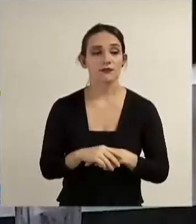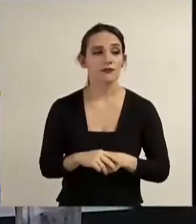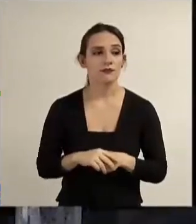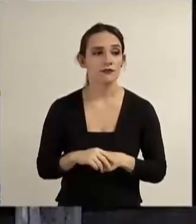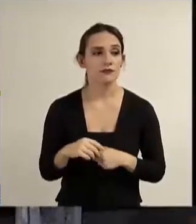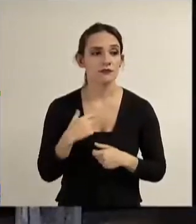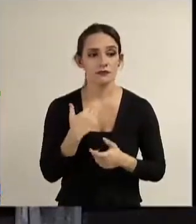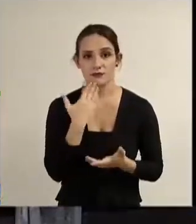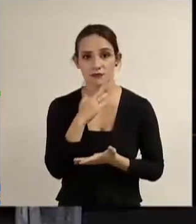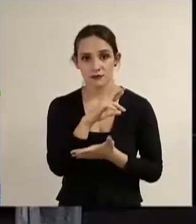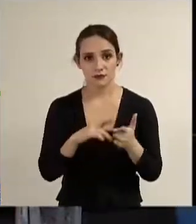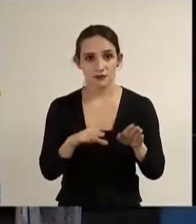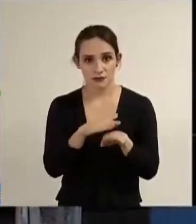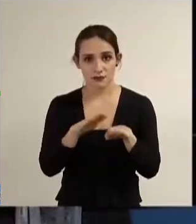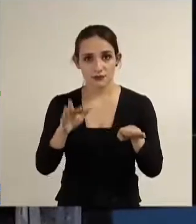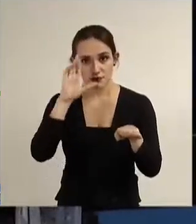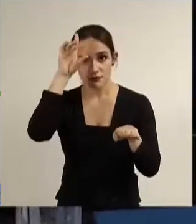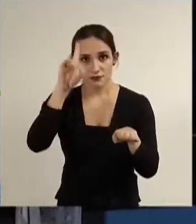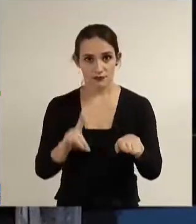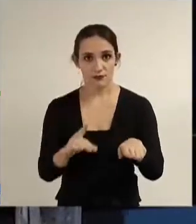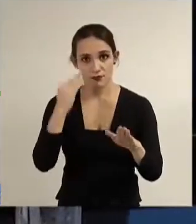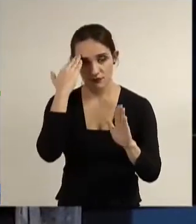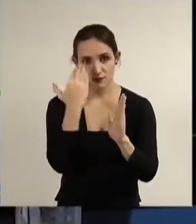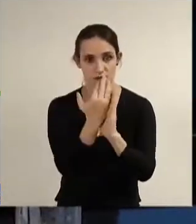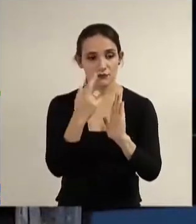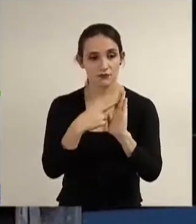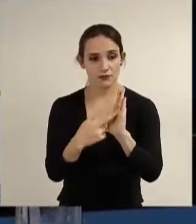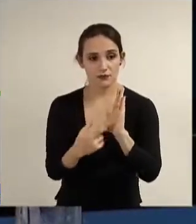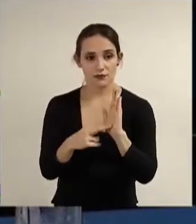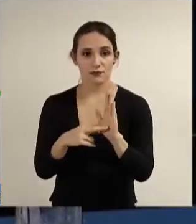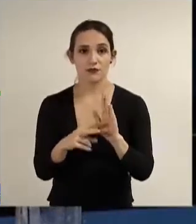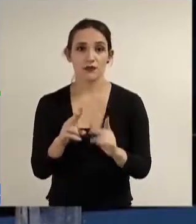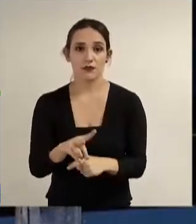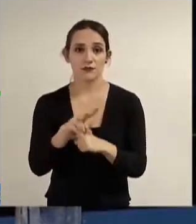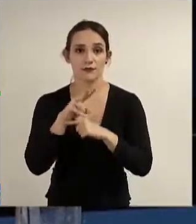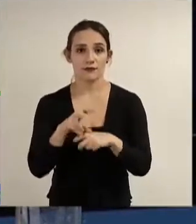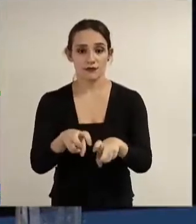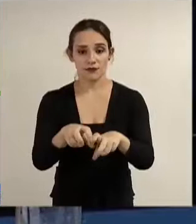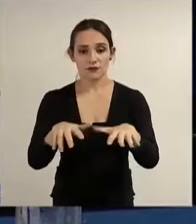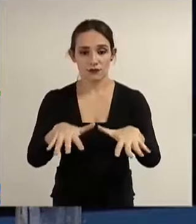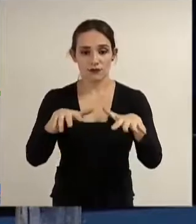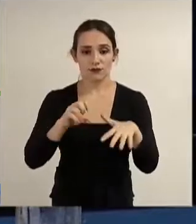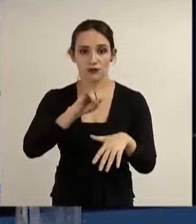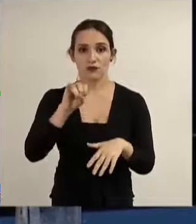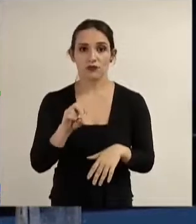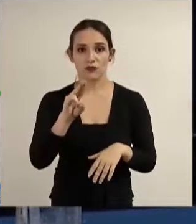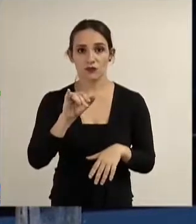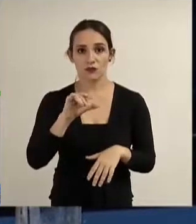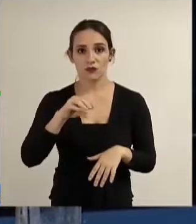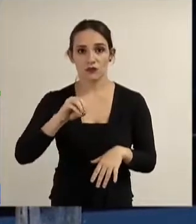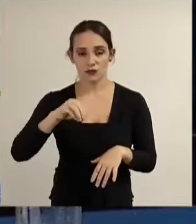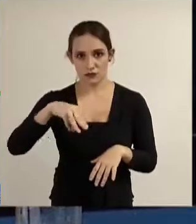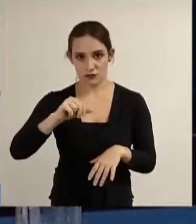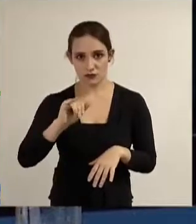Requer à mesa, conforme os termos regimentais, seja concedida a reserva do plenário Júlio Maia, no dia 16 de abril, e gostaria de